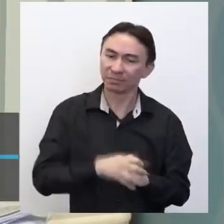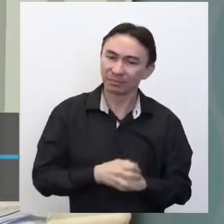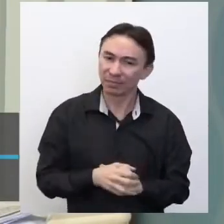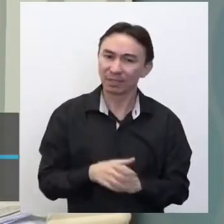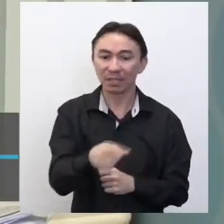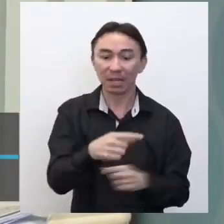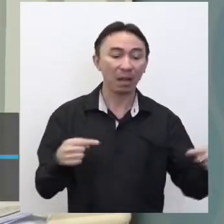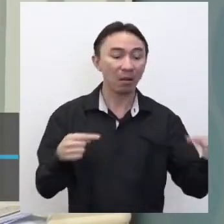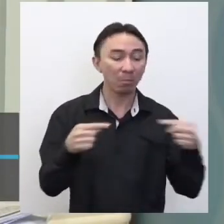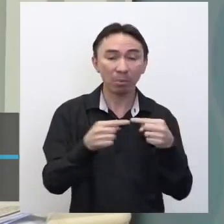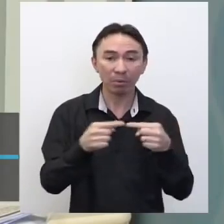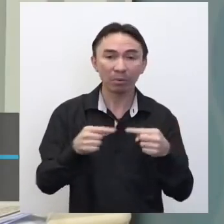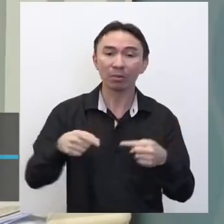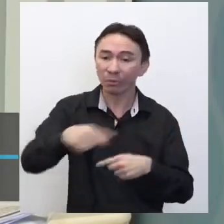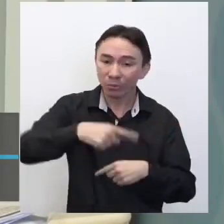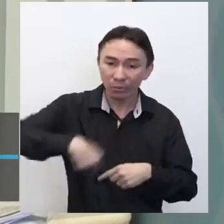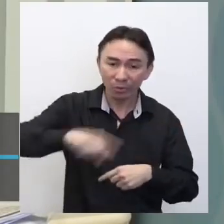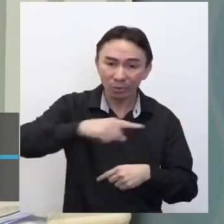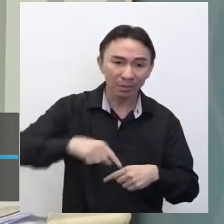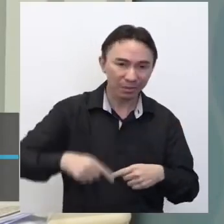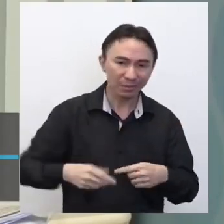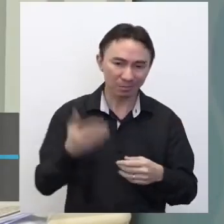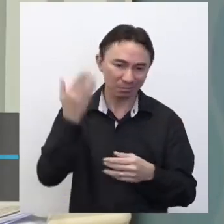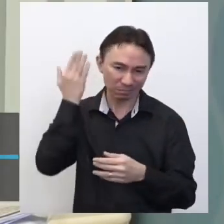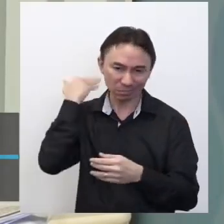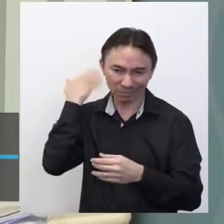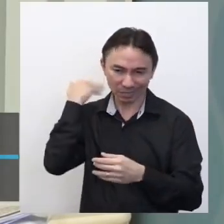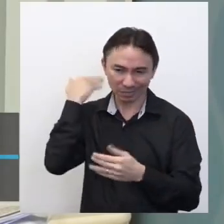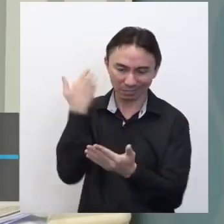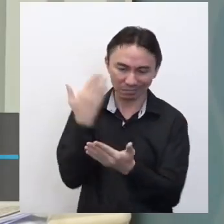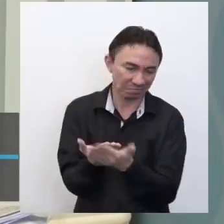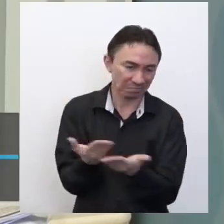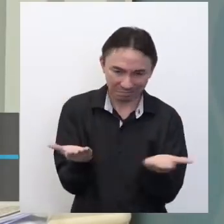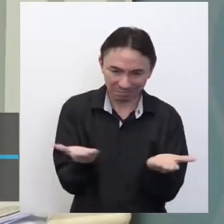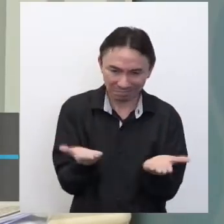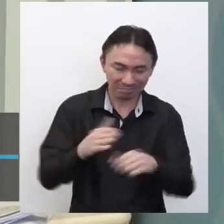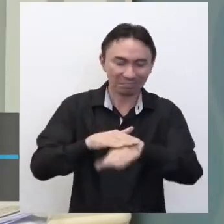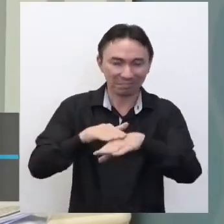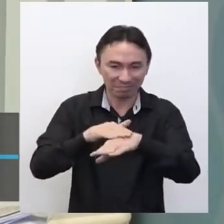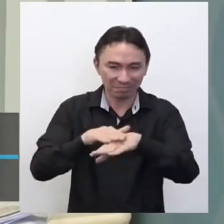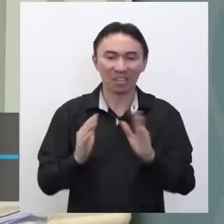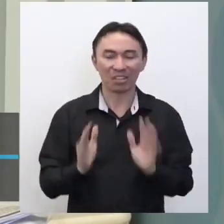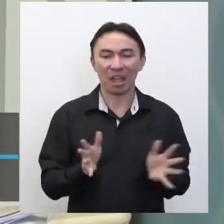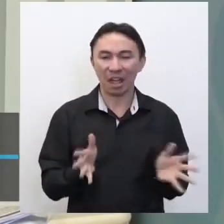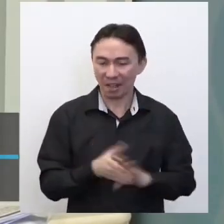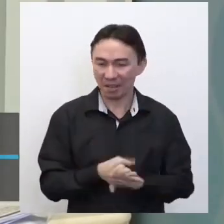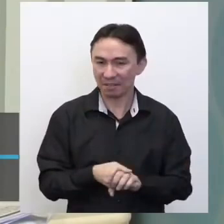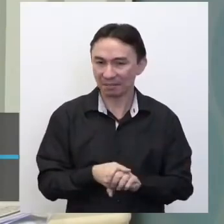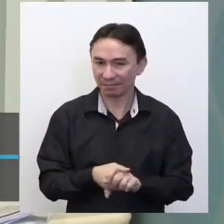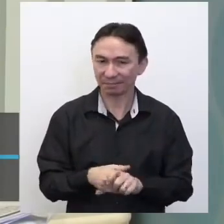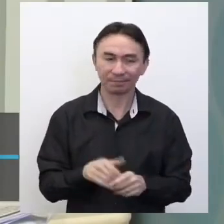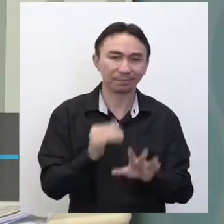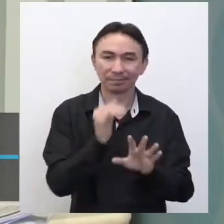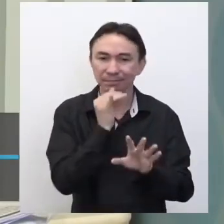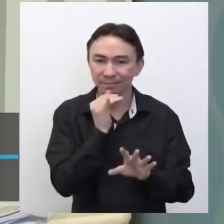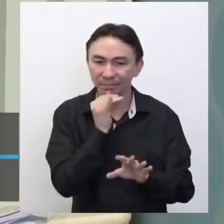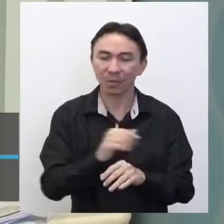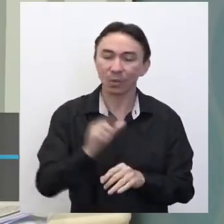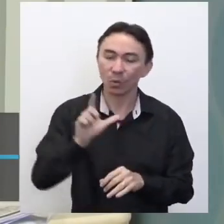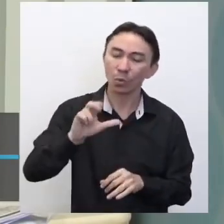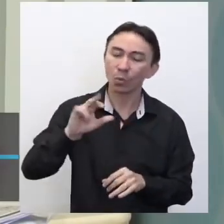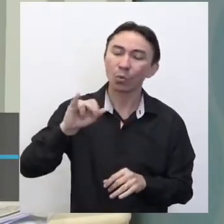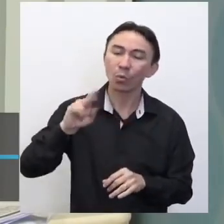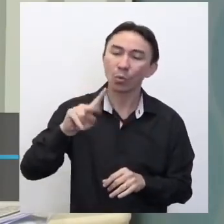do que a gente já vinha conversando nas aulas anteriores, né? Então, quando vocês dizem assim, o Luiz Gustavo também disse,